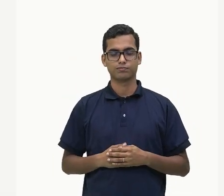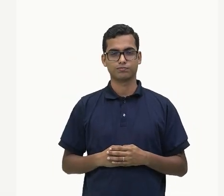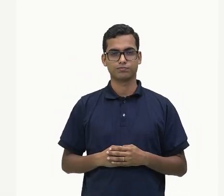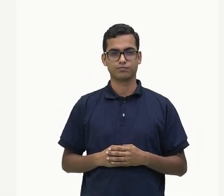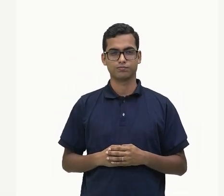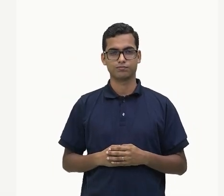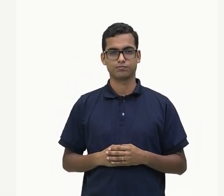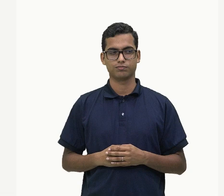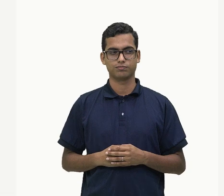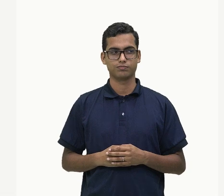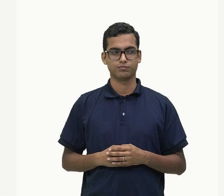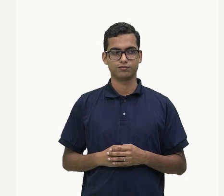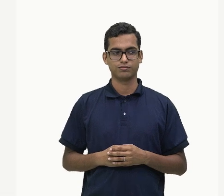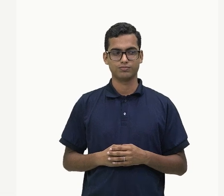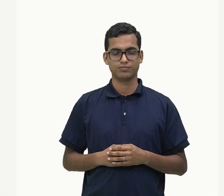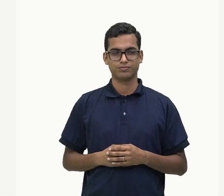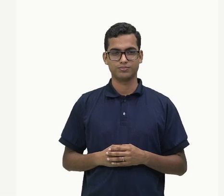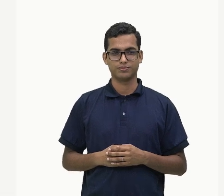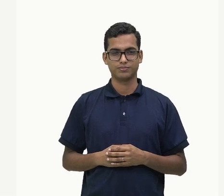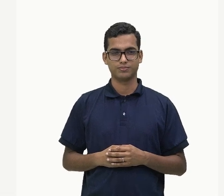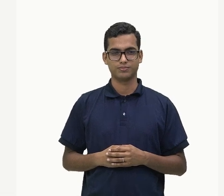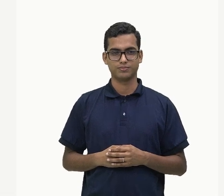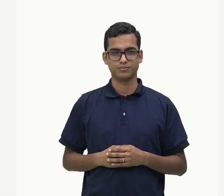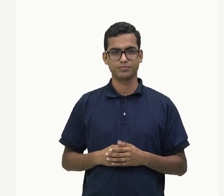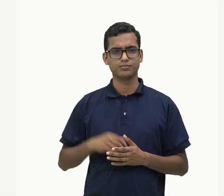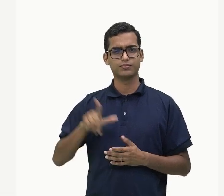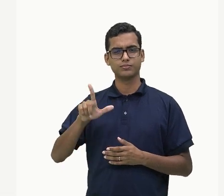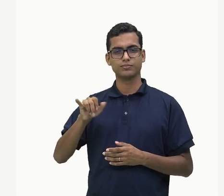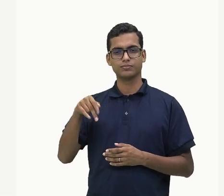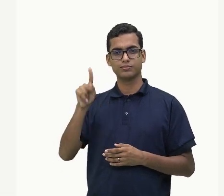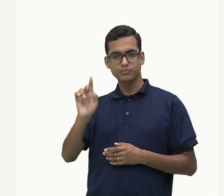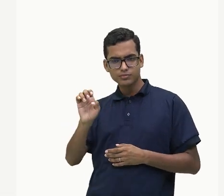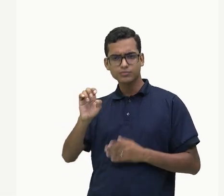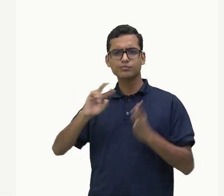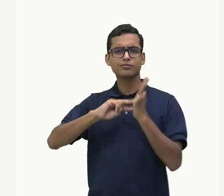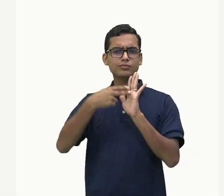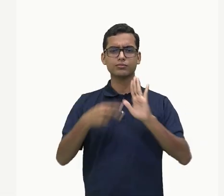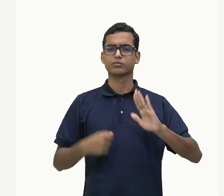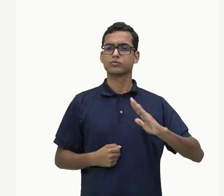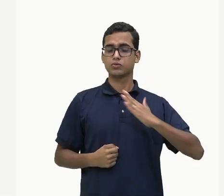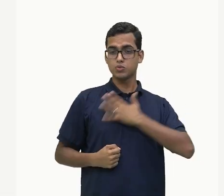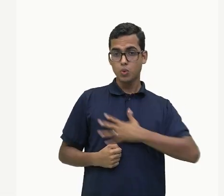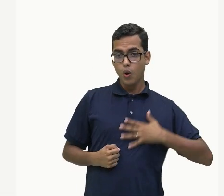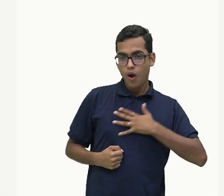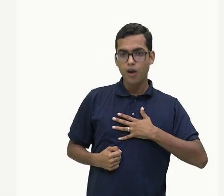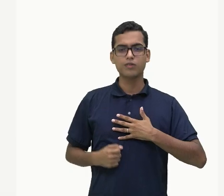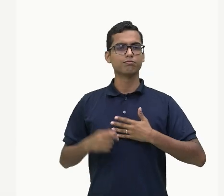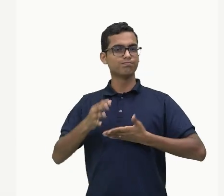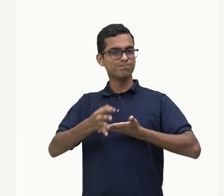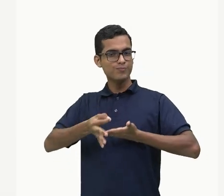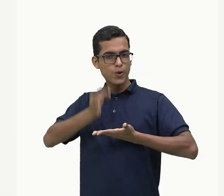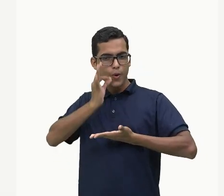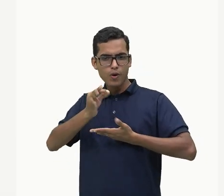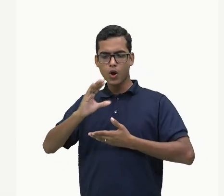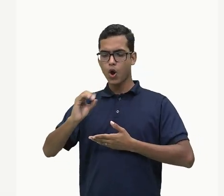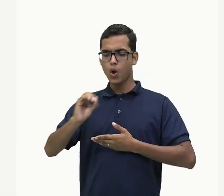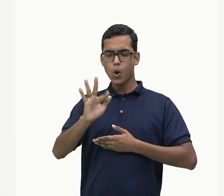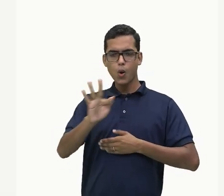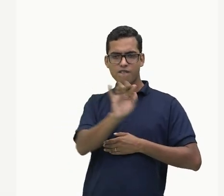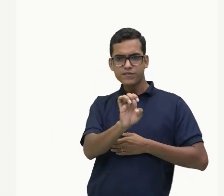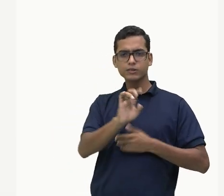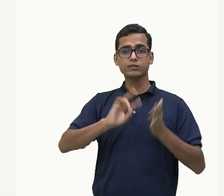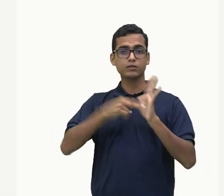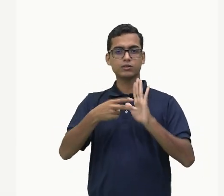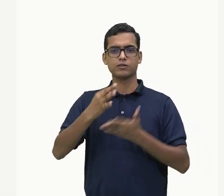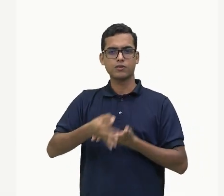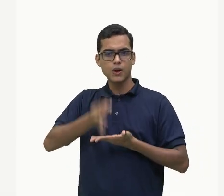Eu gosto de café. A expressão like é gostar, né? Um verbo. Eu gosto de café. I don't drink it every